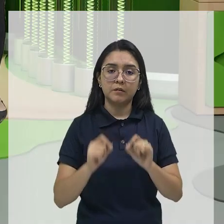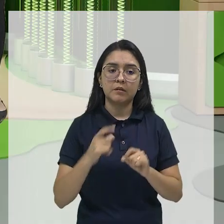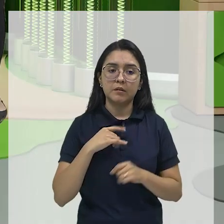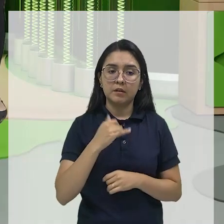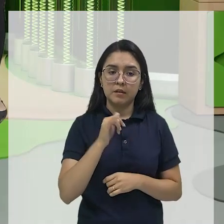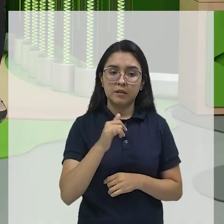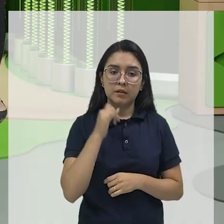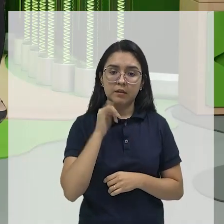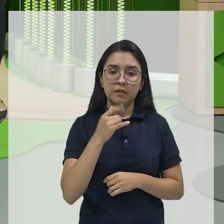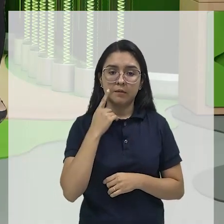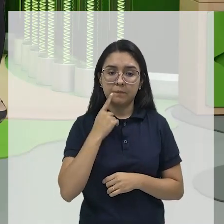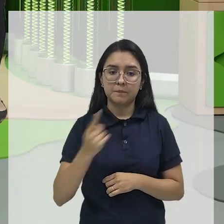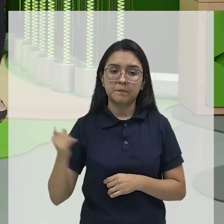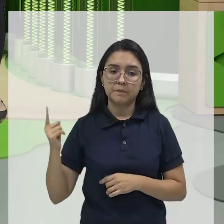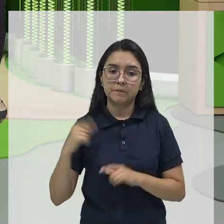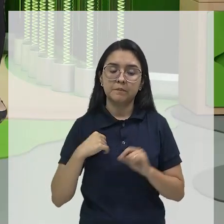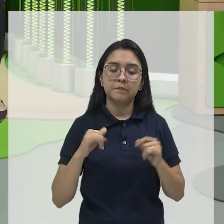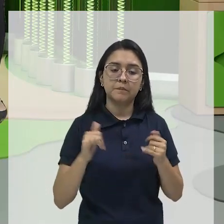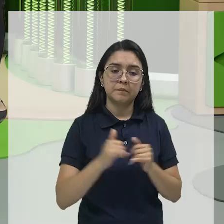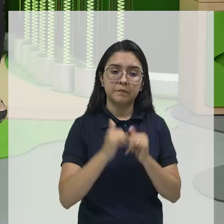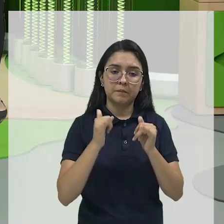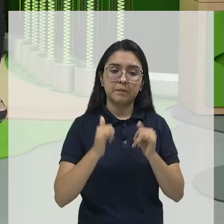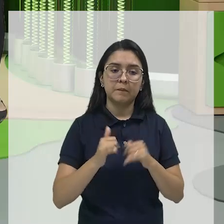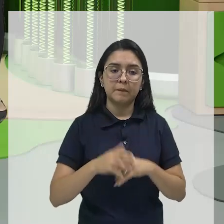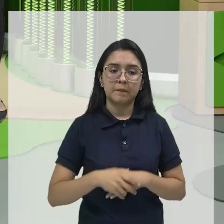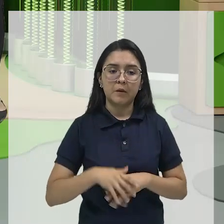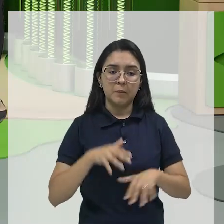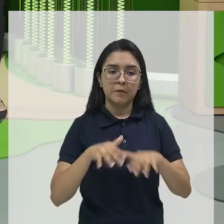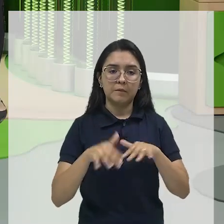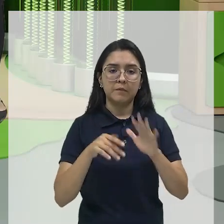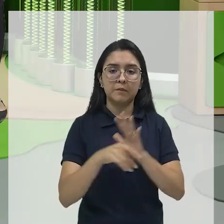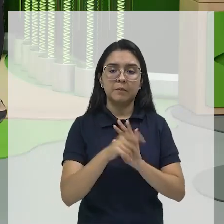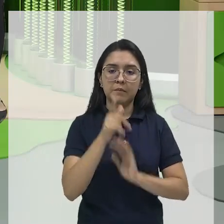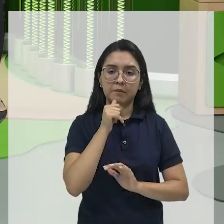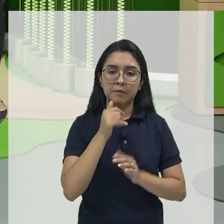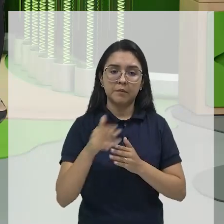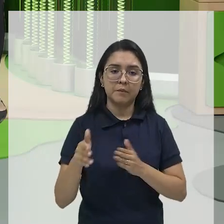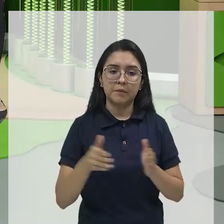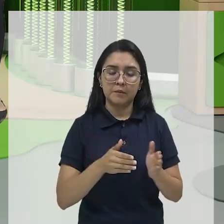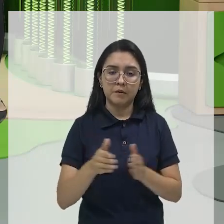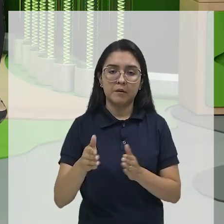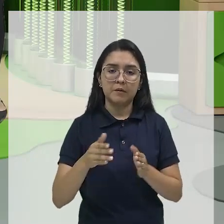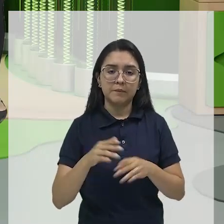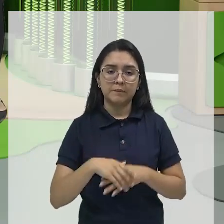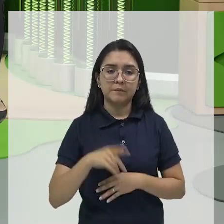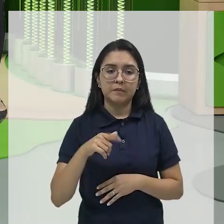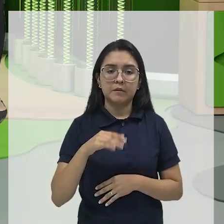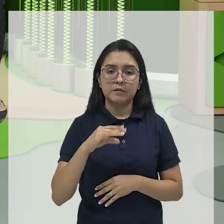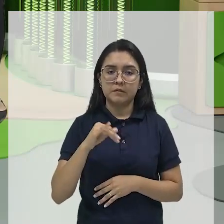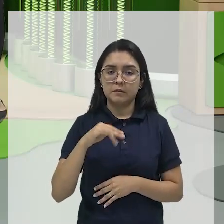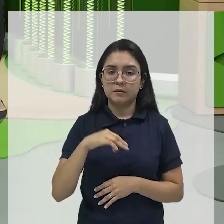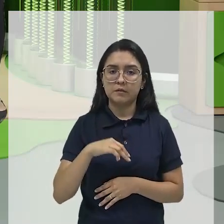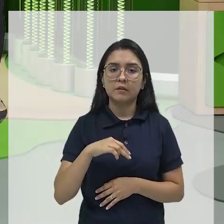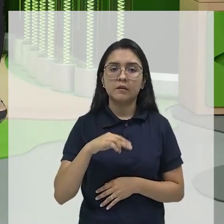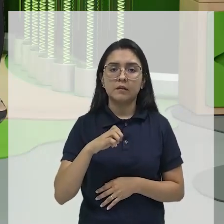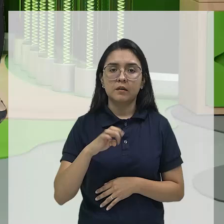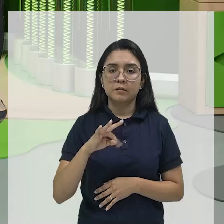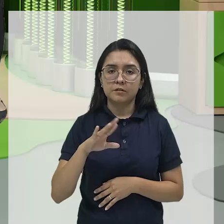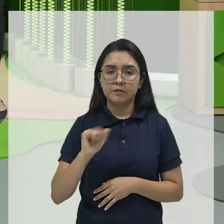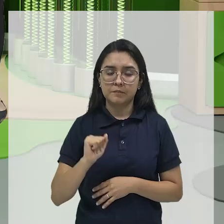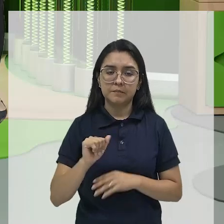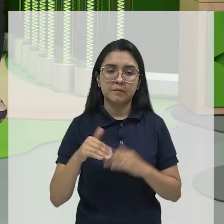essa energia cinética. Quando a gente fala em movimento da água, a gente está falando em energia cinética. Então,